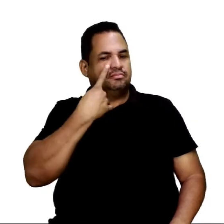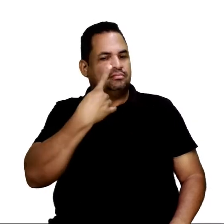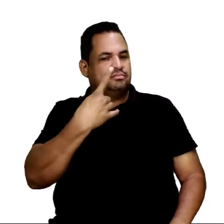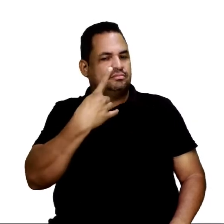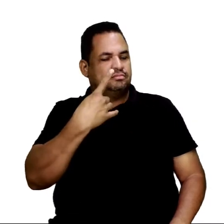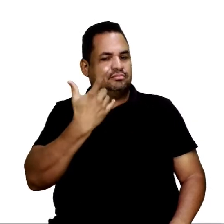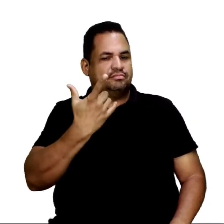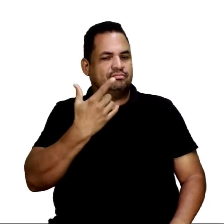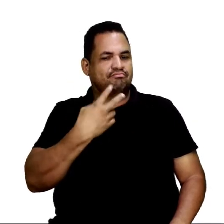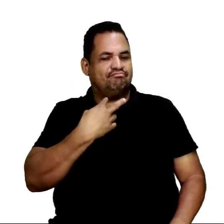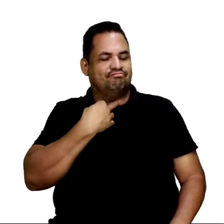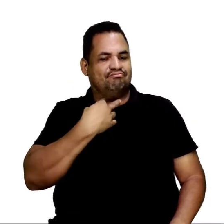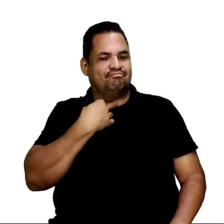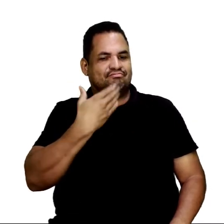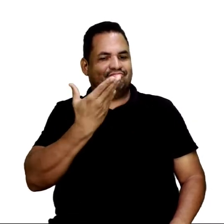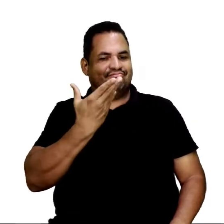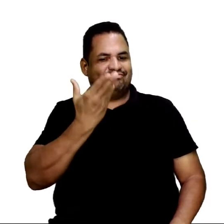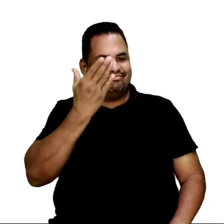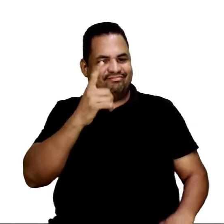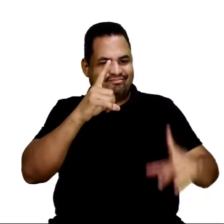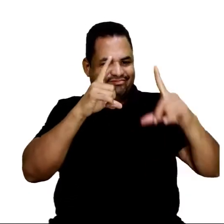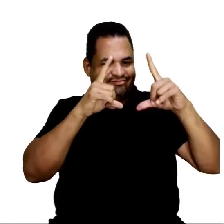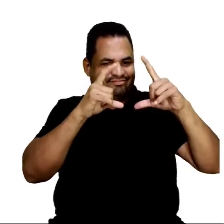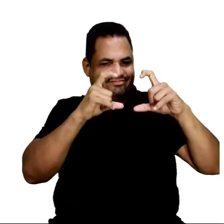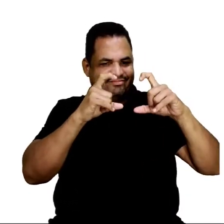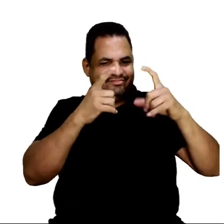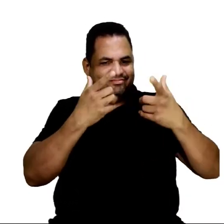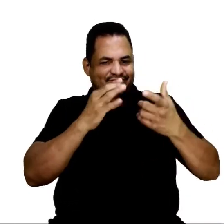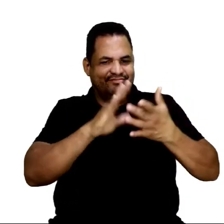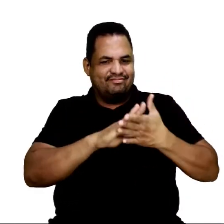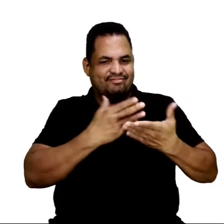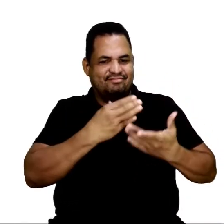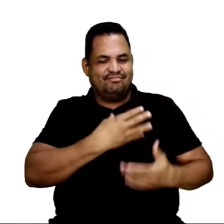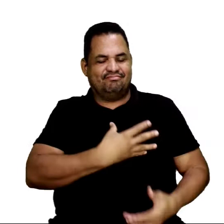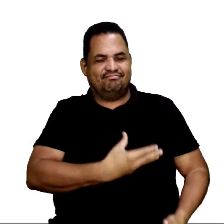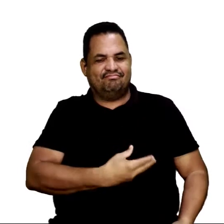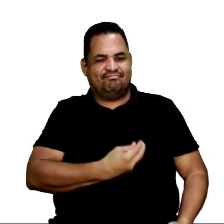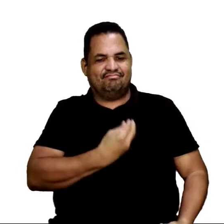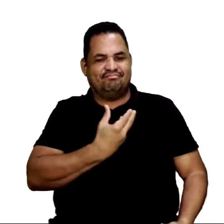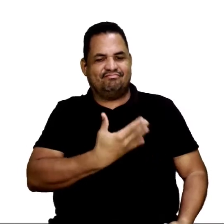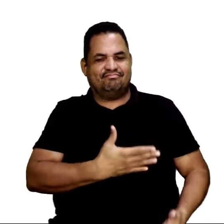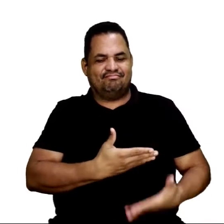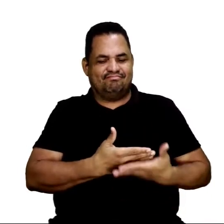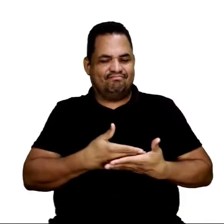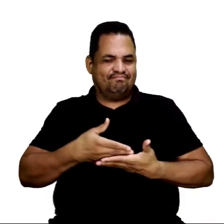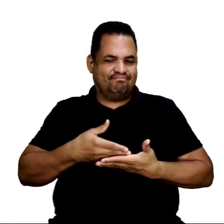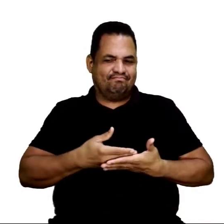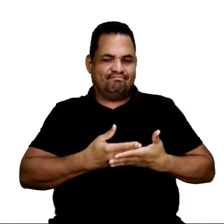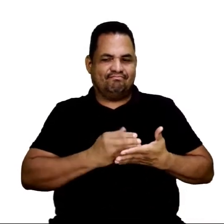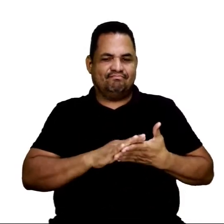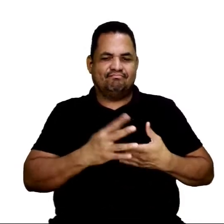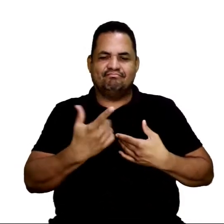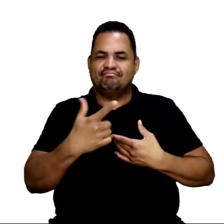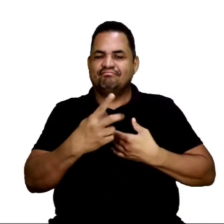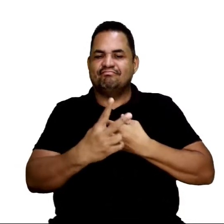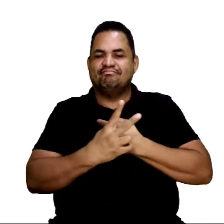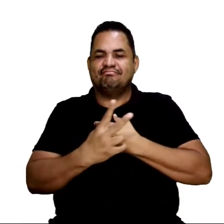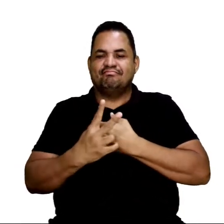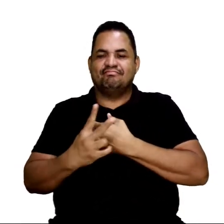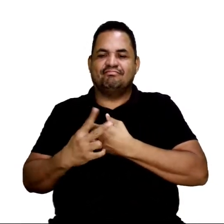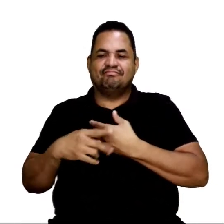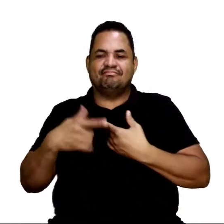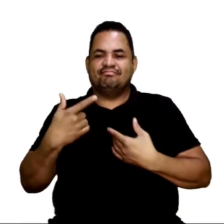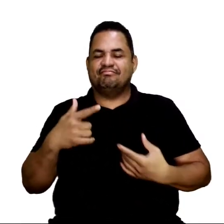eu, não pode ver uma foto de um serzinho pequenininho, desprotegido. Eu me derroto toda, né,